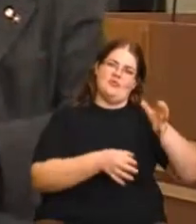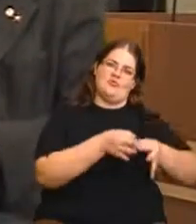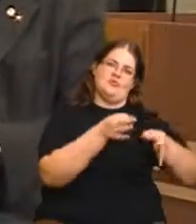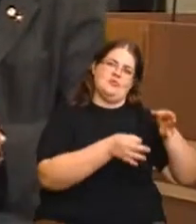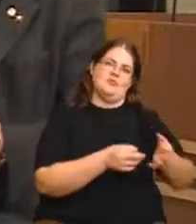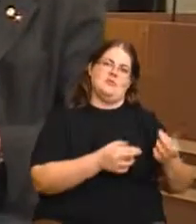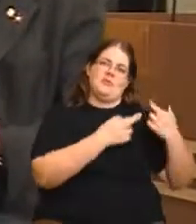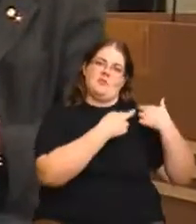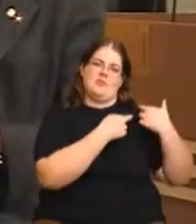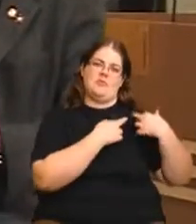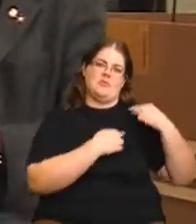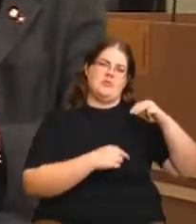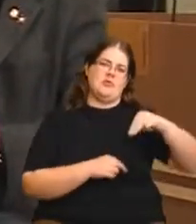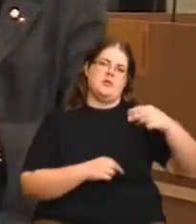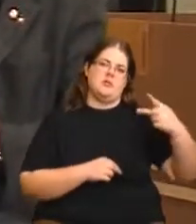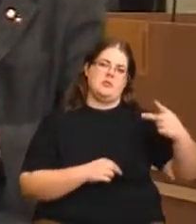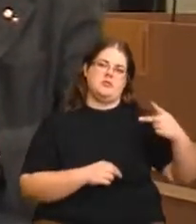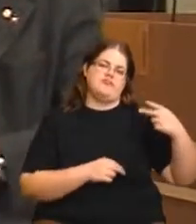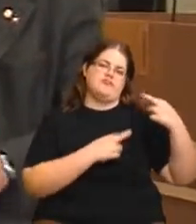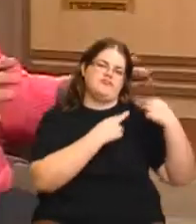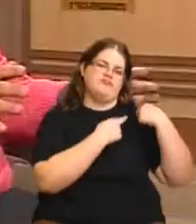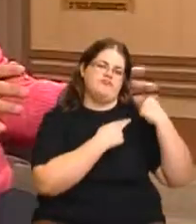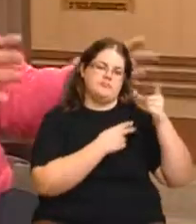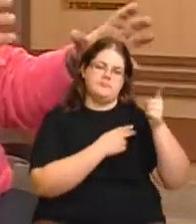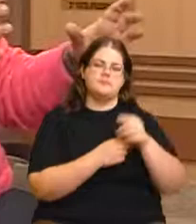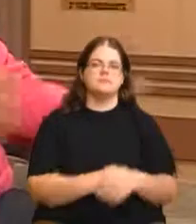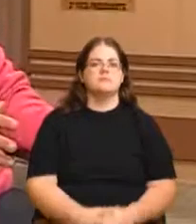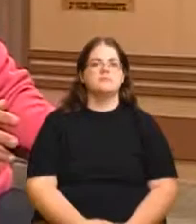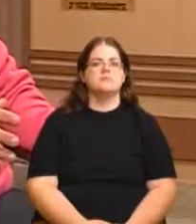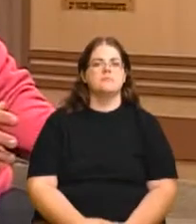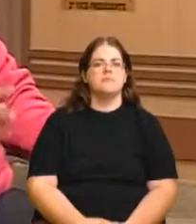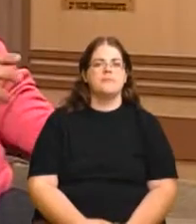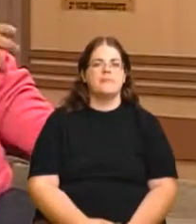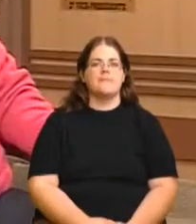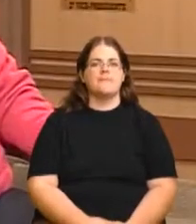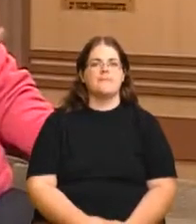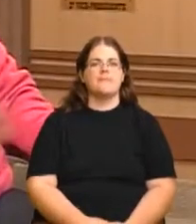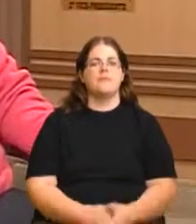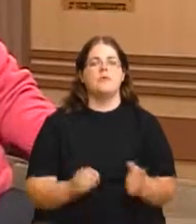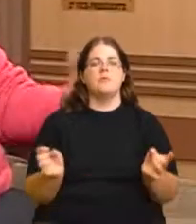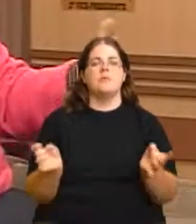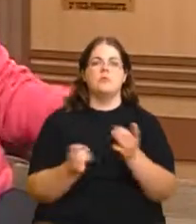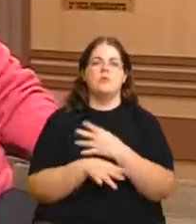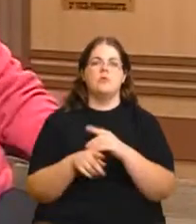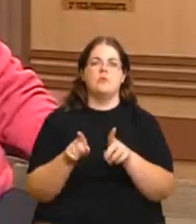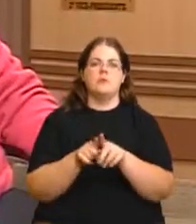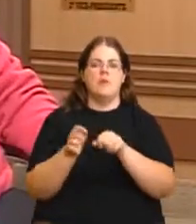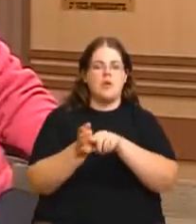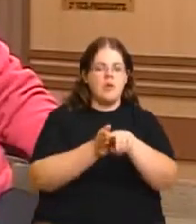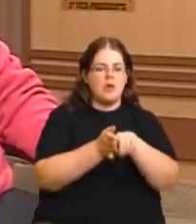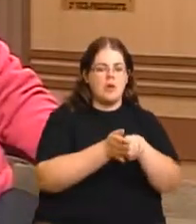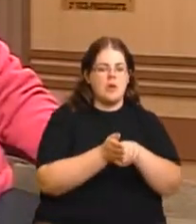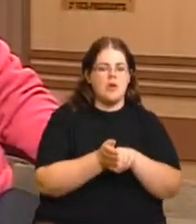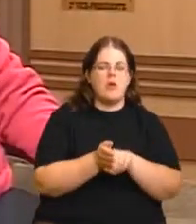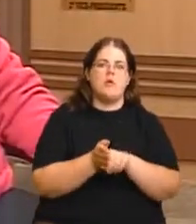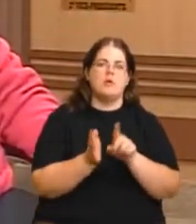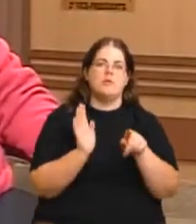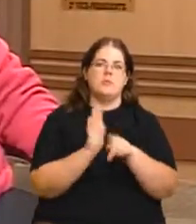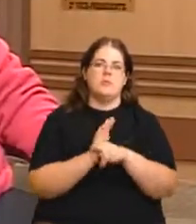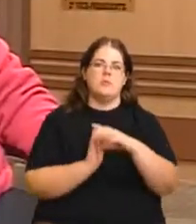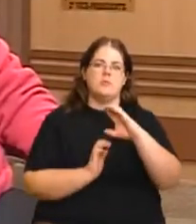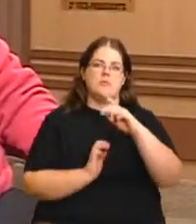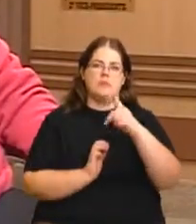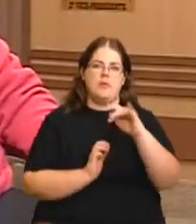Ministério Público, que indica à Justiça a abertura de processo. Bom, uma foi concluída, processo de investigação, tem outra em andamento na casa, que